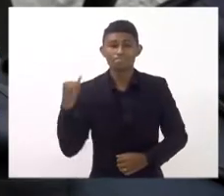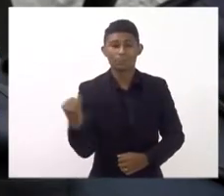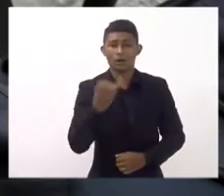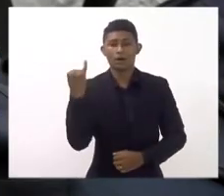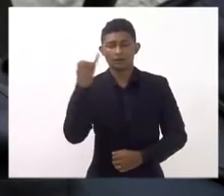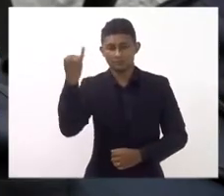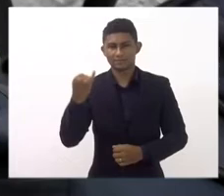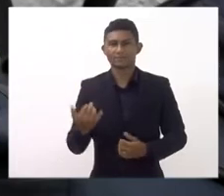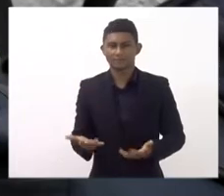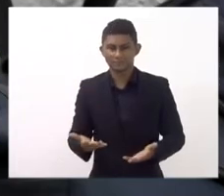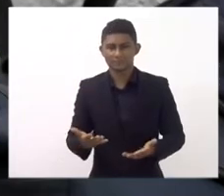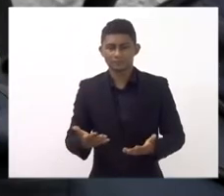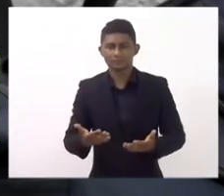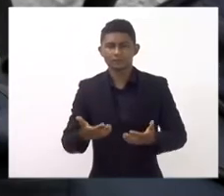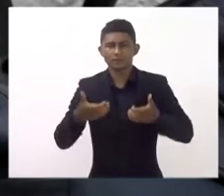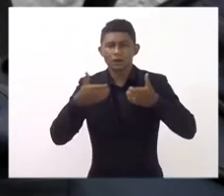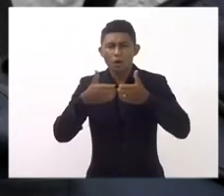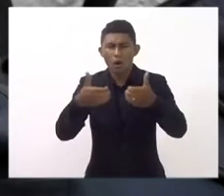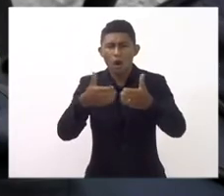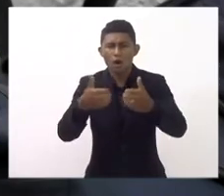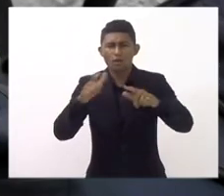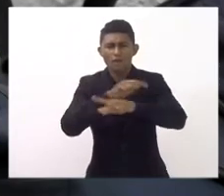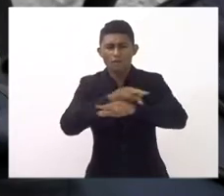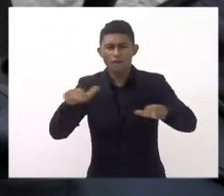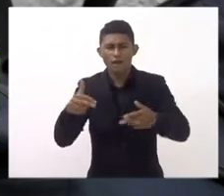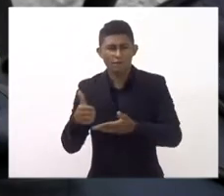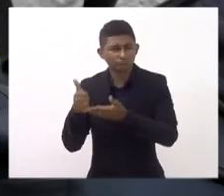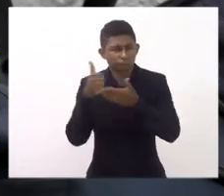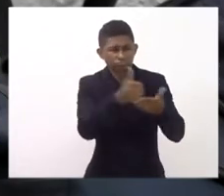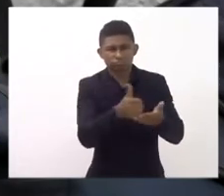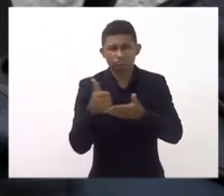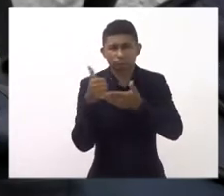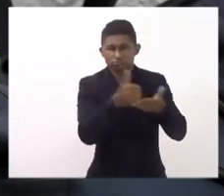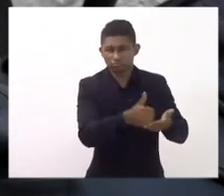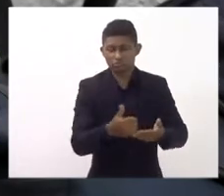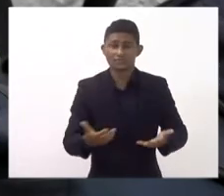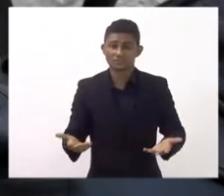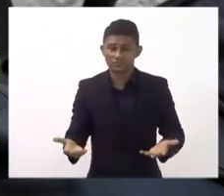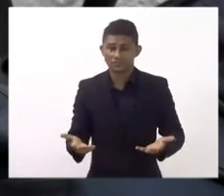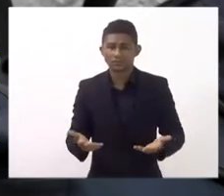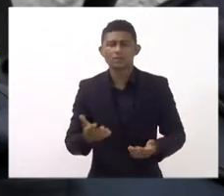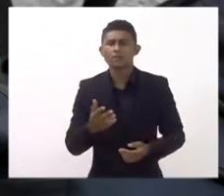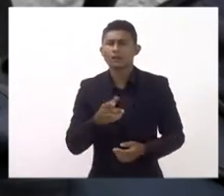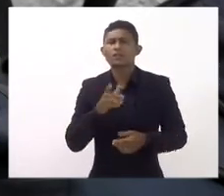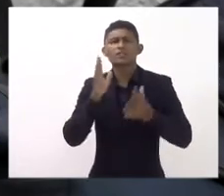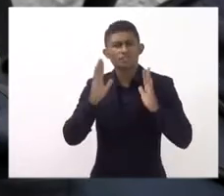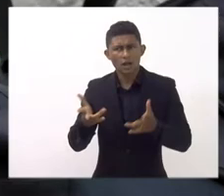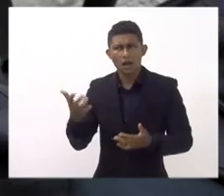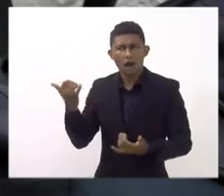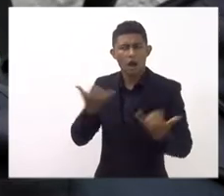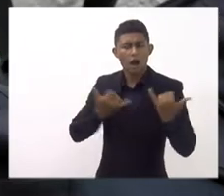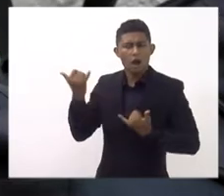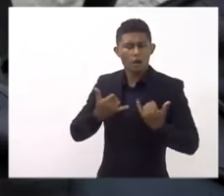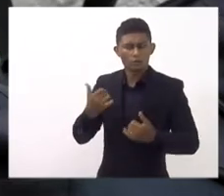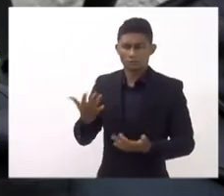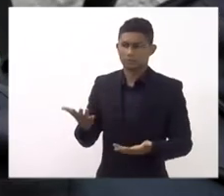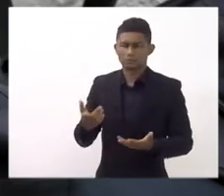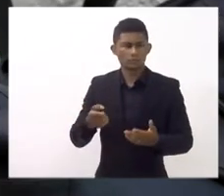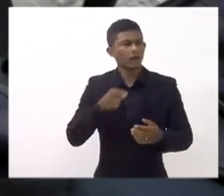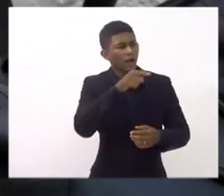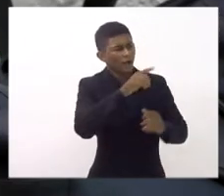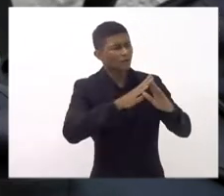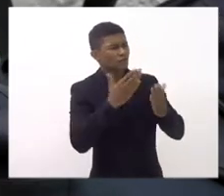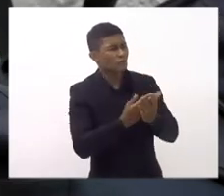fundamental. Eu já ouvi, são escolas federais, então elas têm que dar conta também